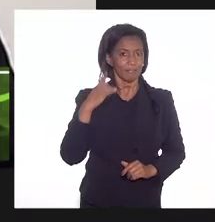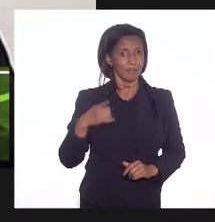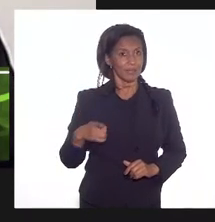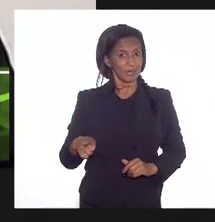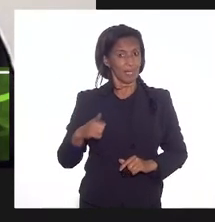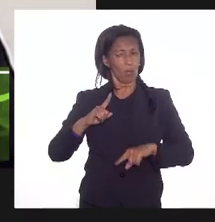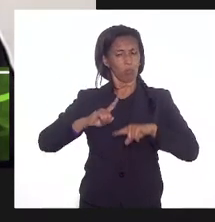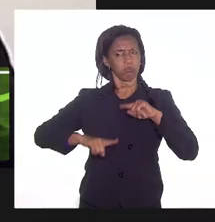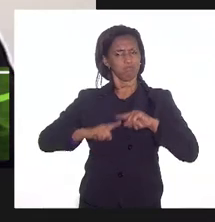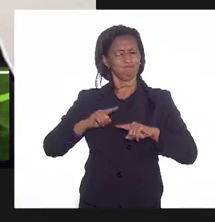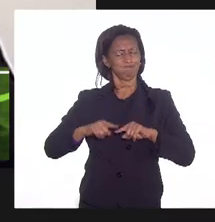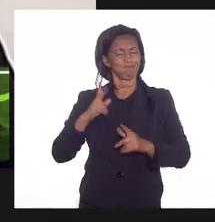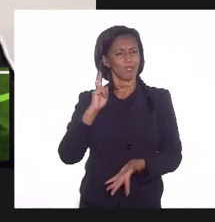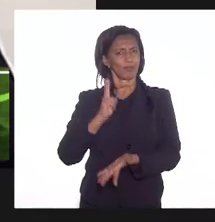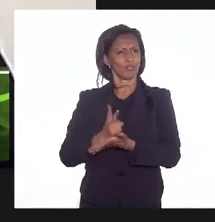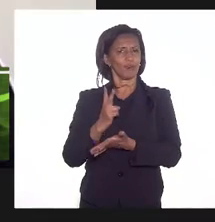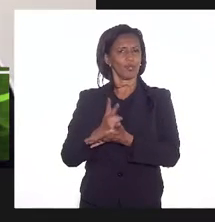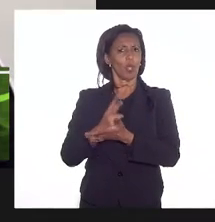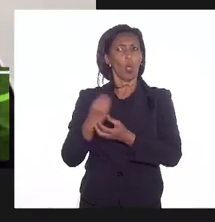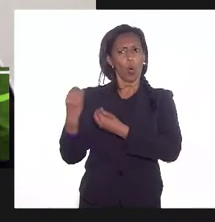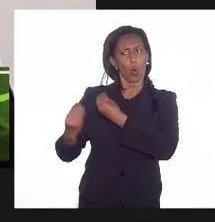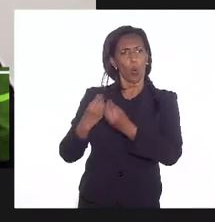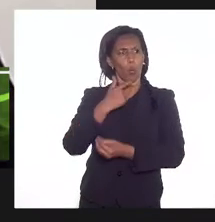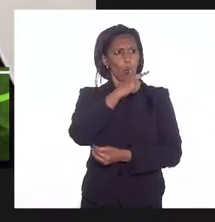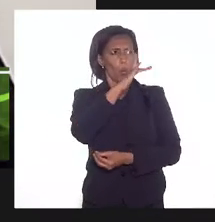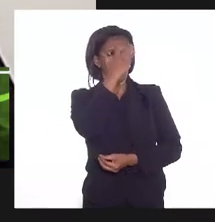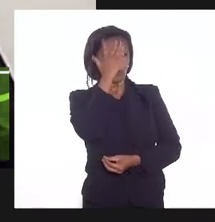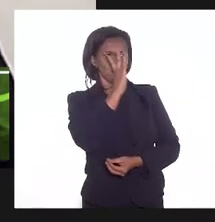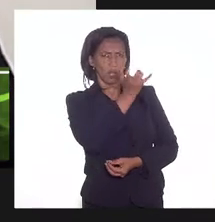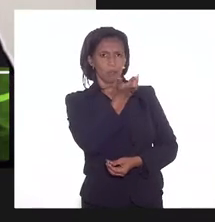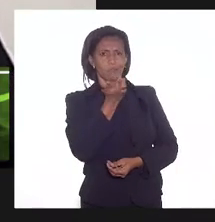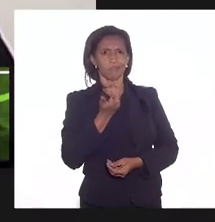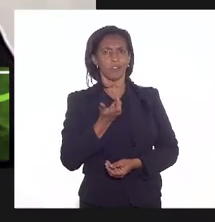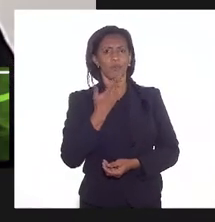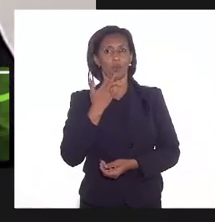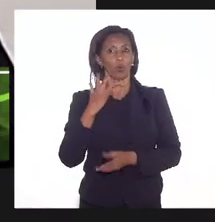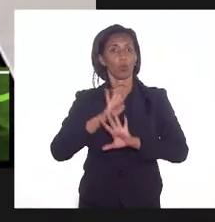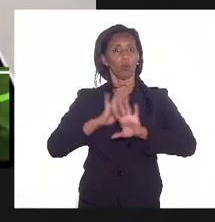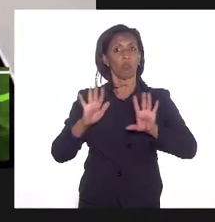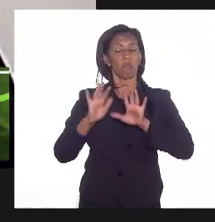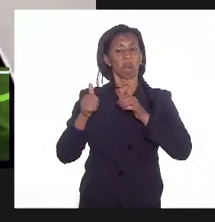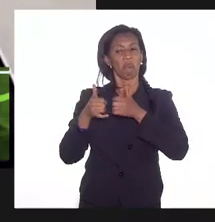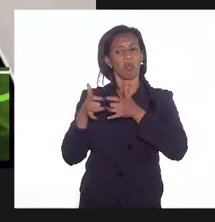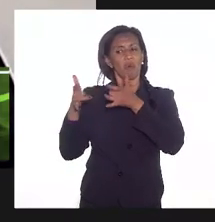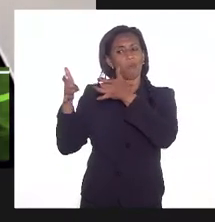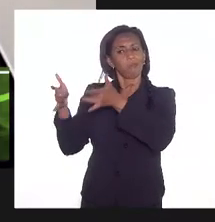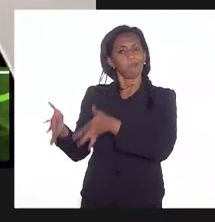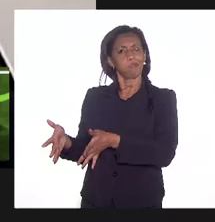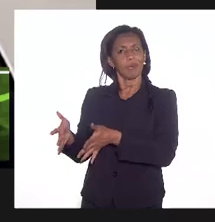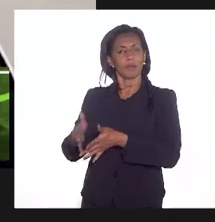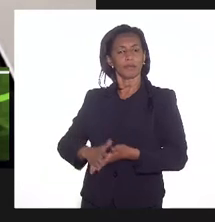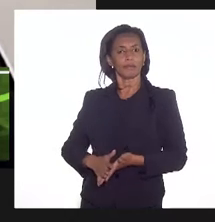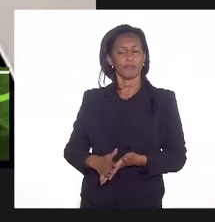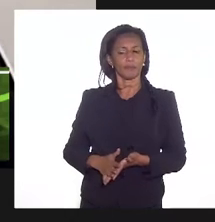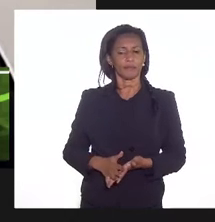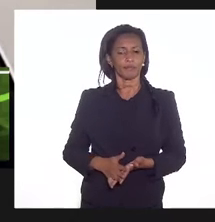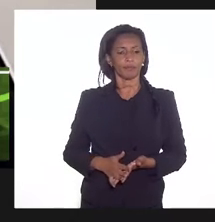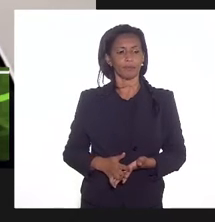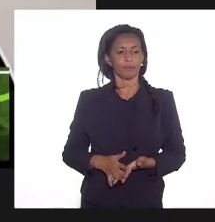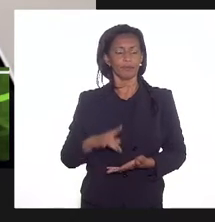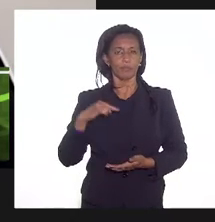ferramenta que veio para ficar como alguém aqui já falou mas não queremos abrir mão da